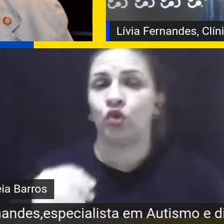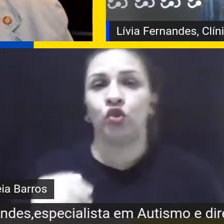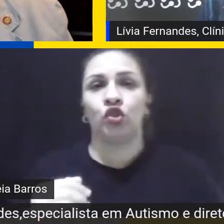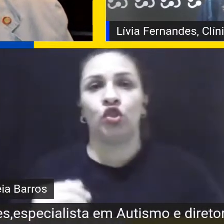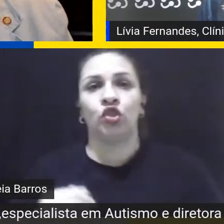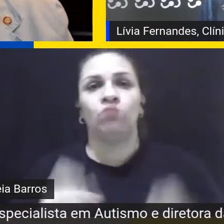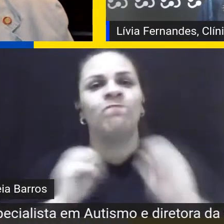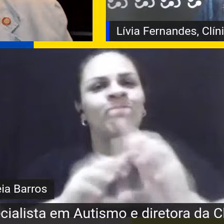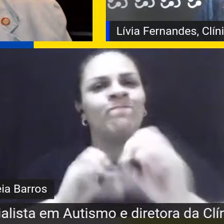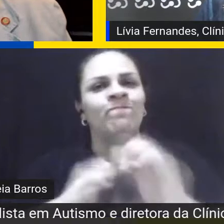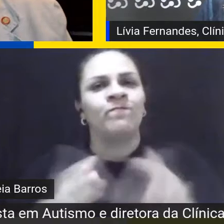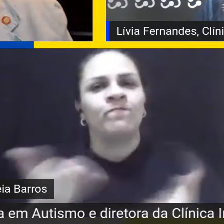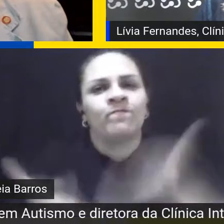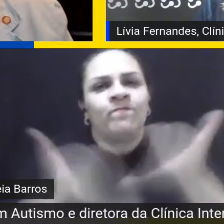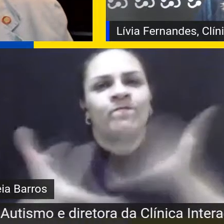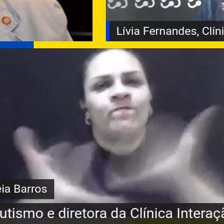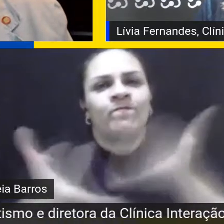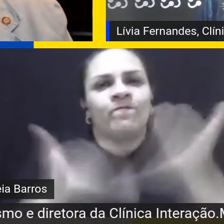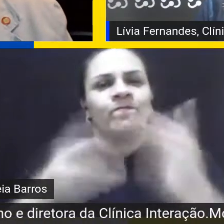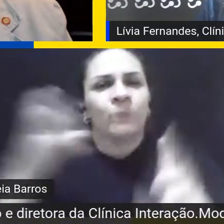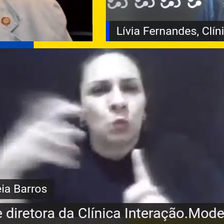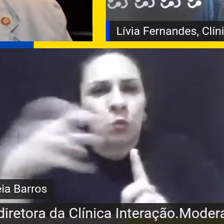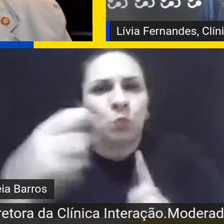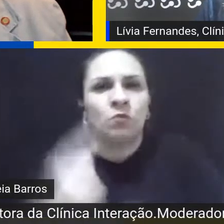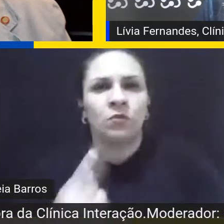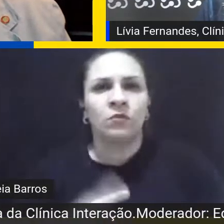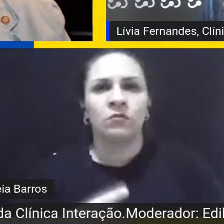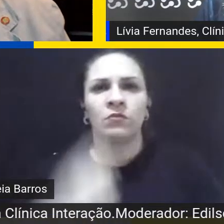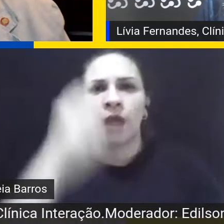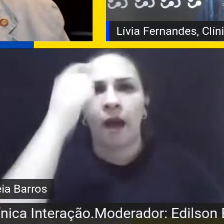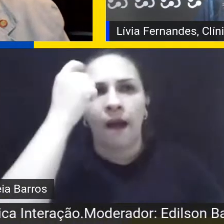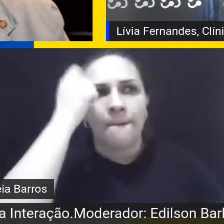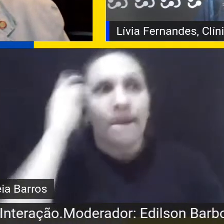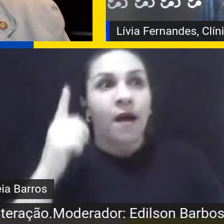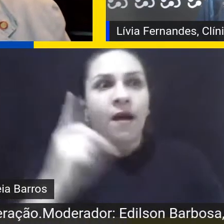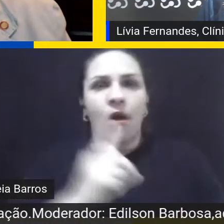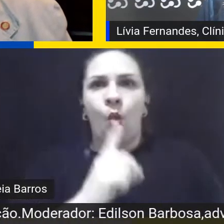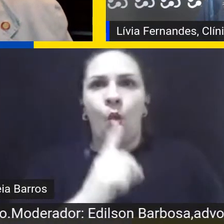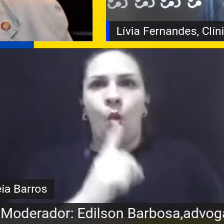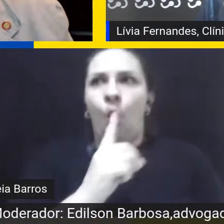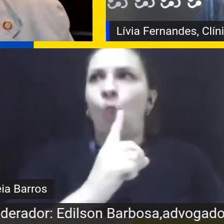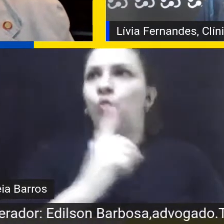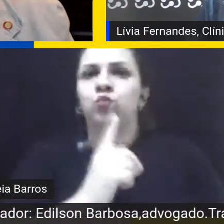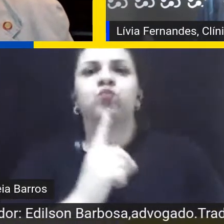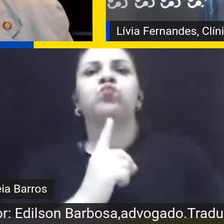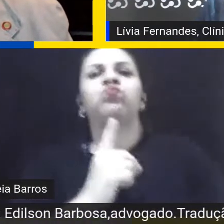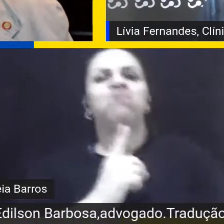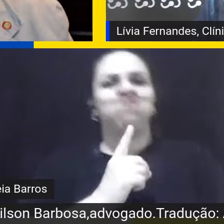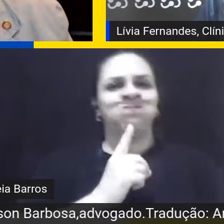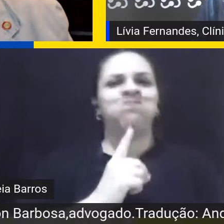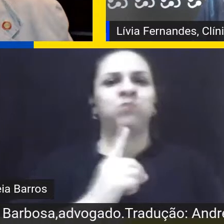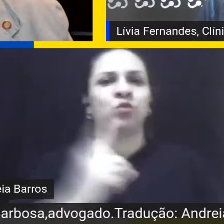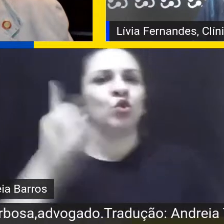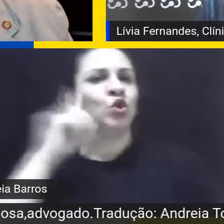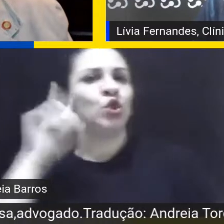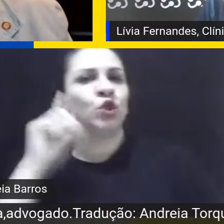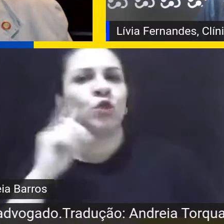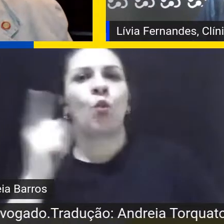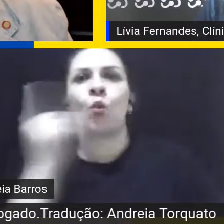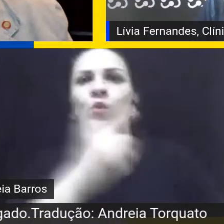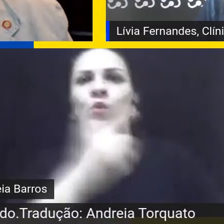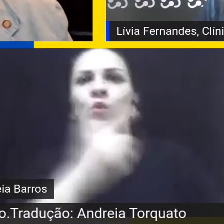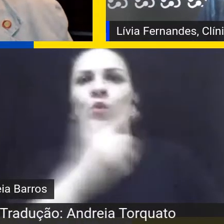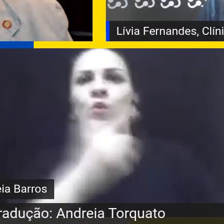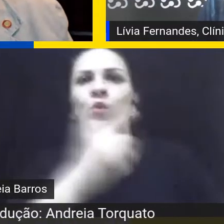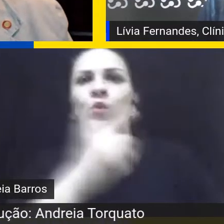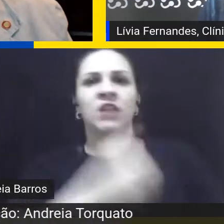melhor independência nas atividades da vida diária. Então, aquilo ali me encheu os olhos, eu vi que